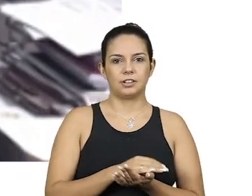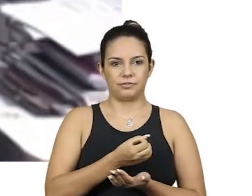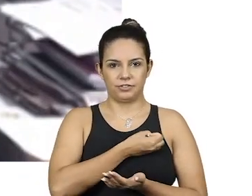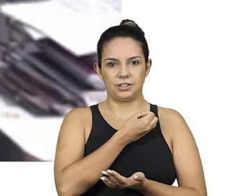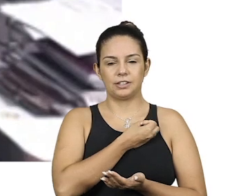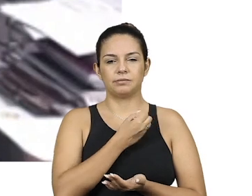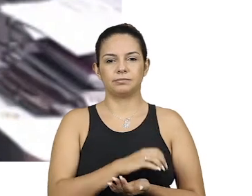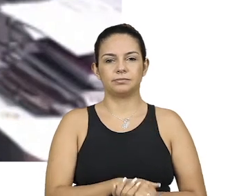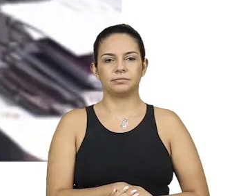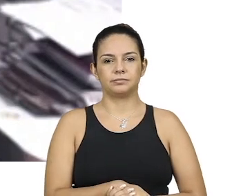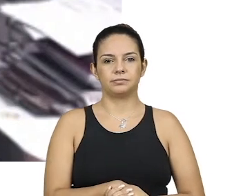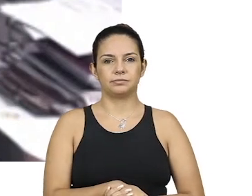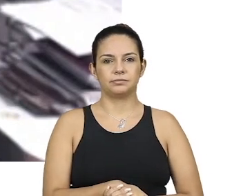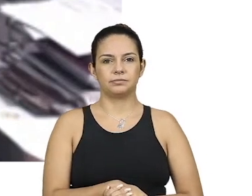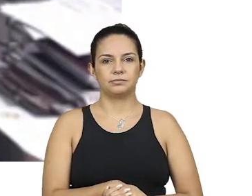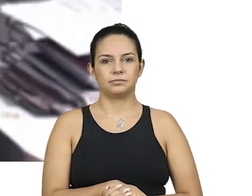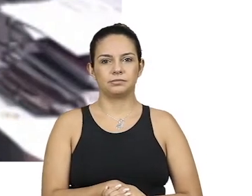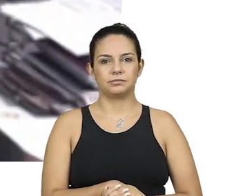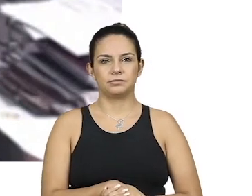vida.